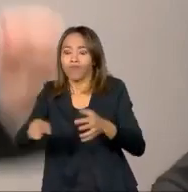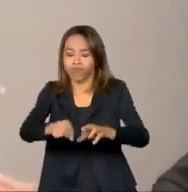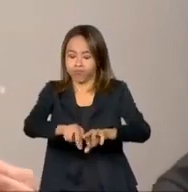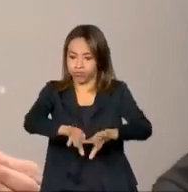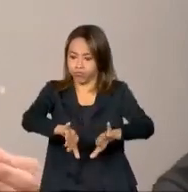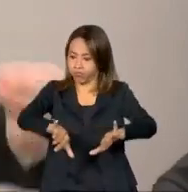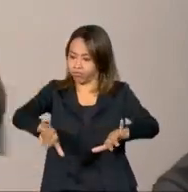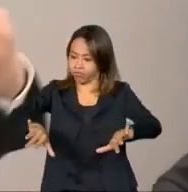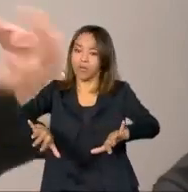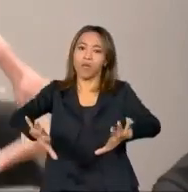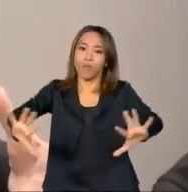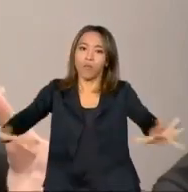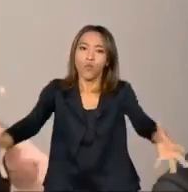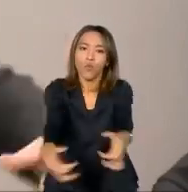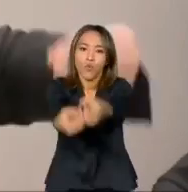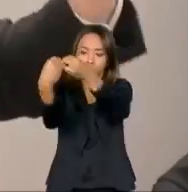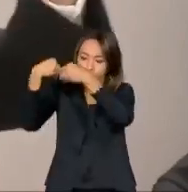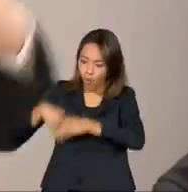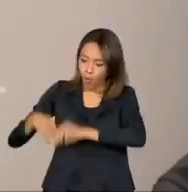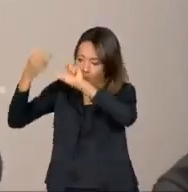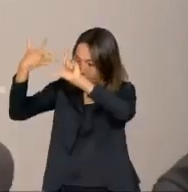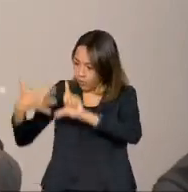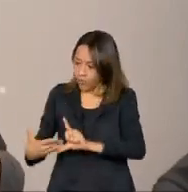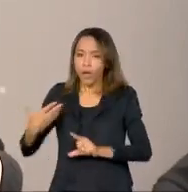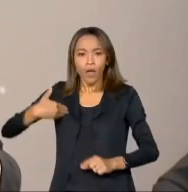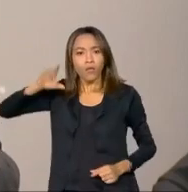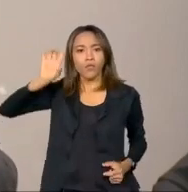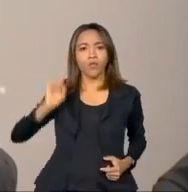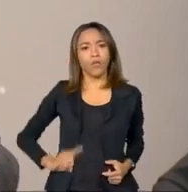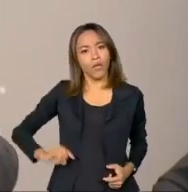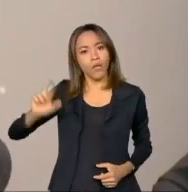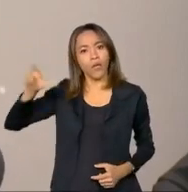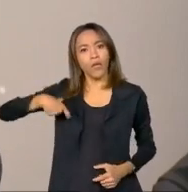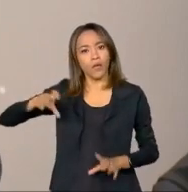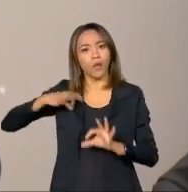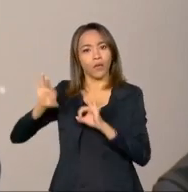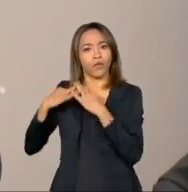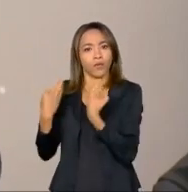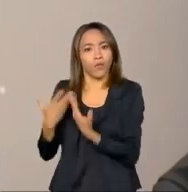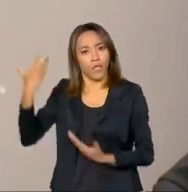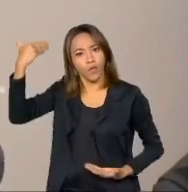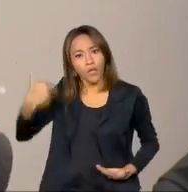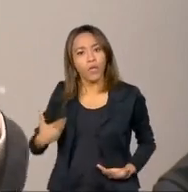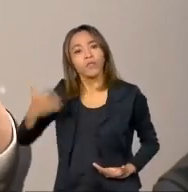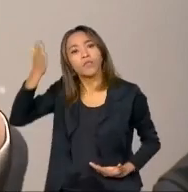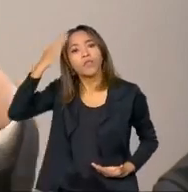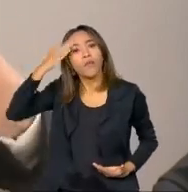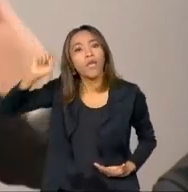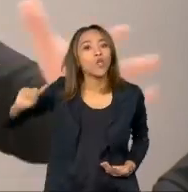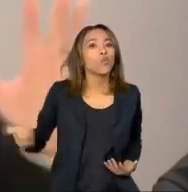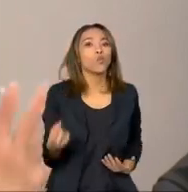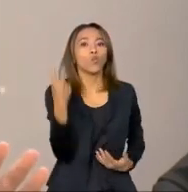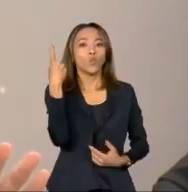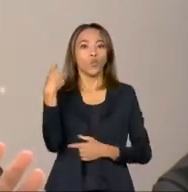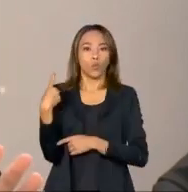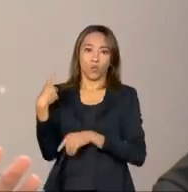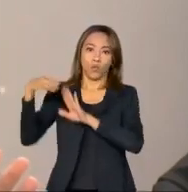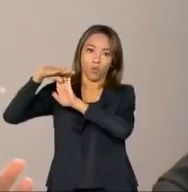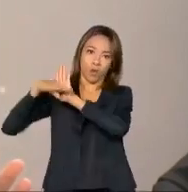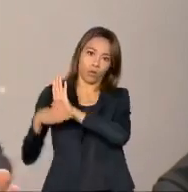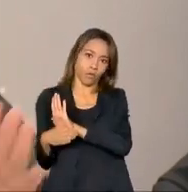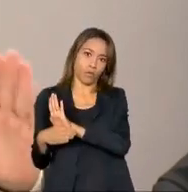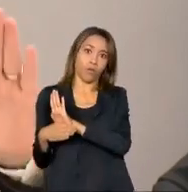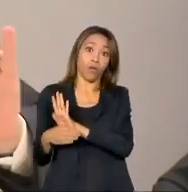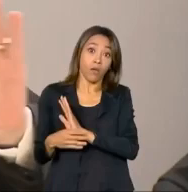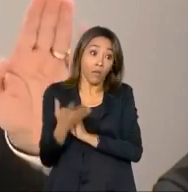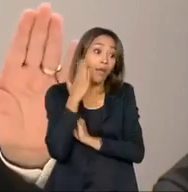ficou claro. Eu sou do Bolsa Família, eu tenho direito ao Bolsa Família. É preciso que o empreendedor saiba que ele tem direito a esses